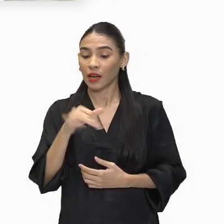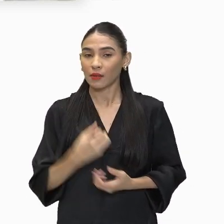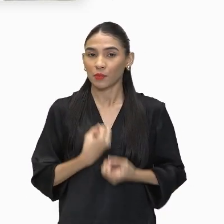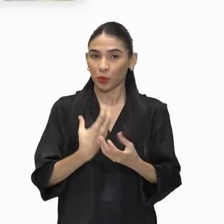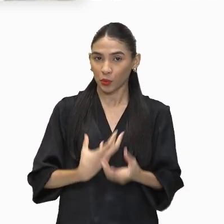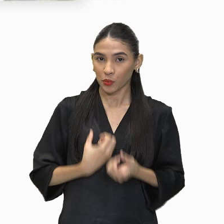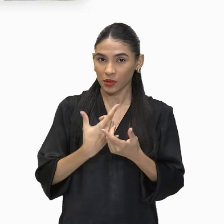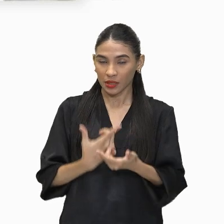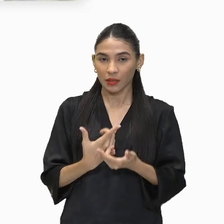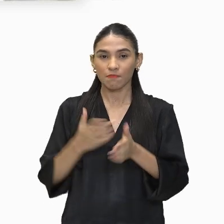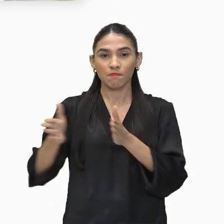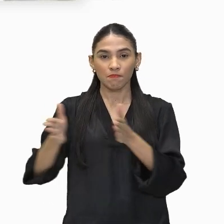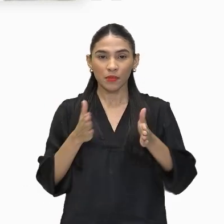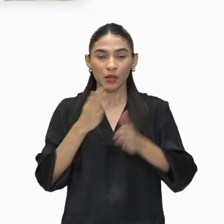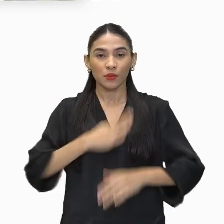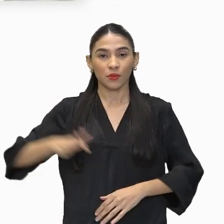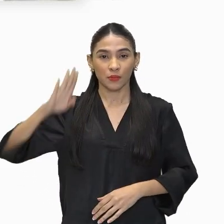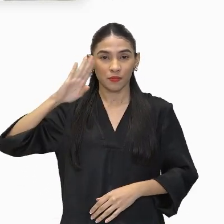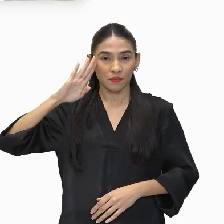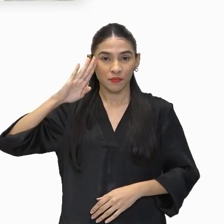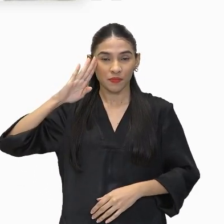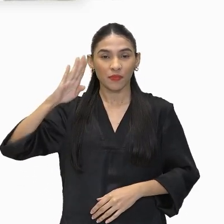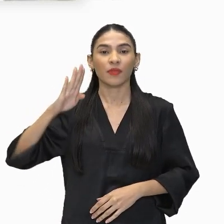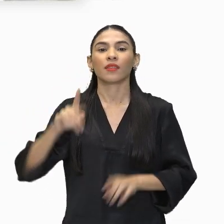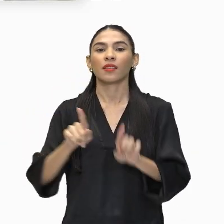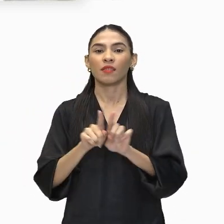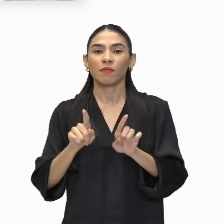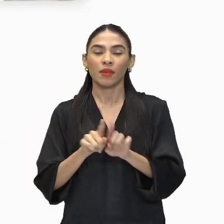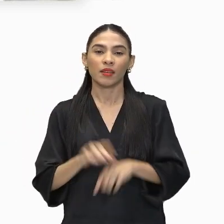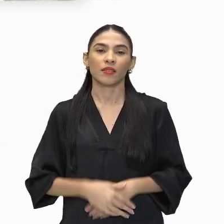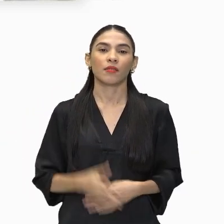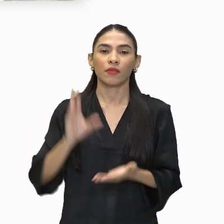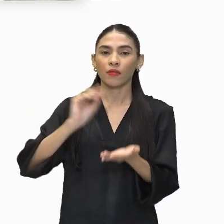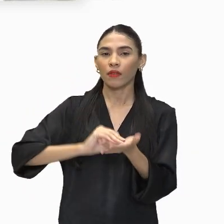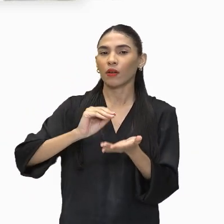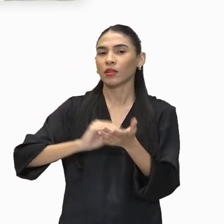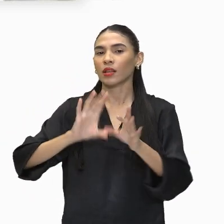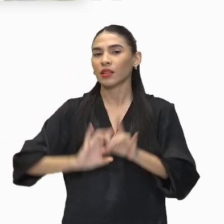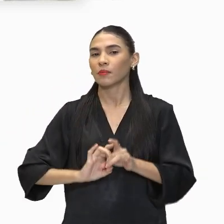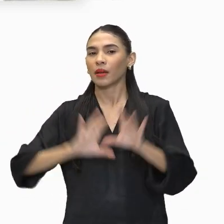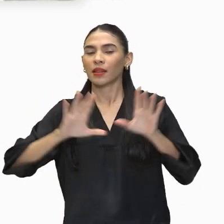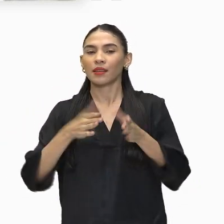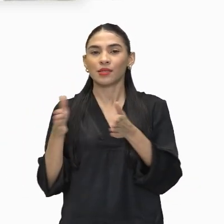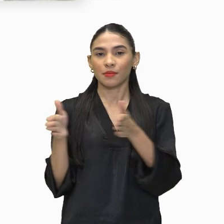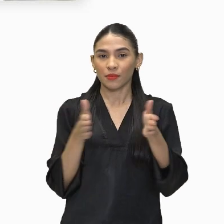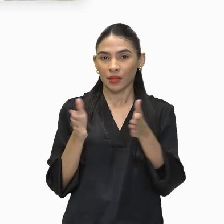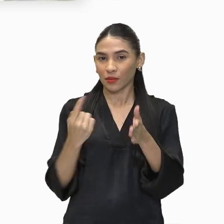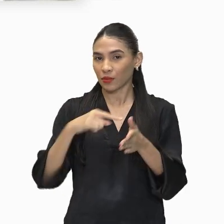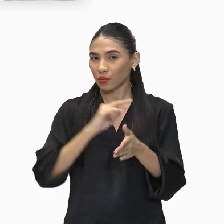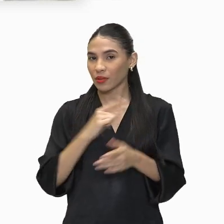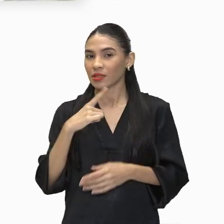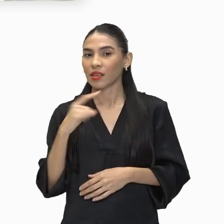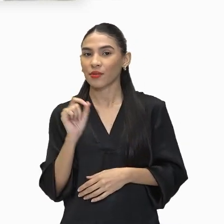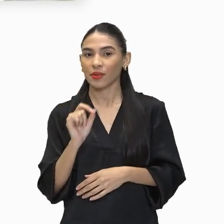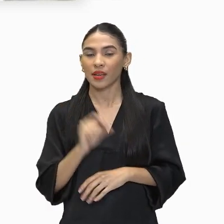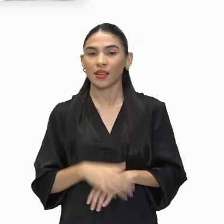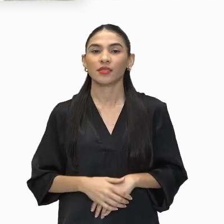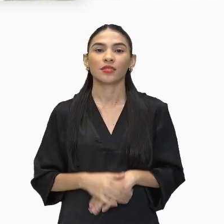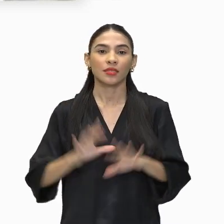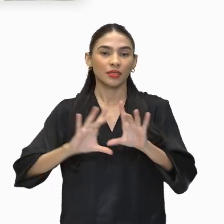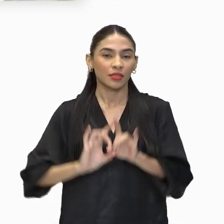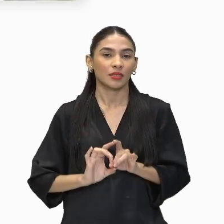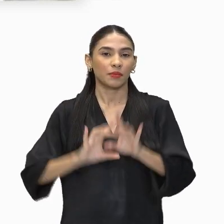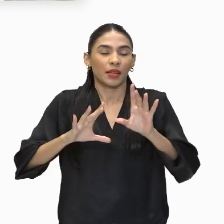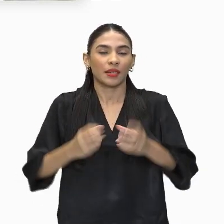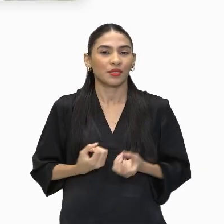de ditadura militar, em um ditadura de falta de liberdade, um período em que nós vamos ter a liberdade